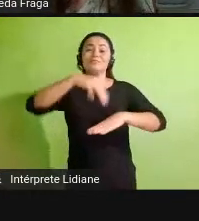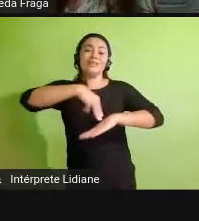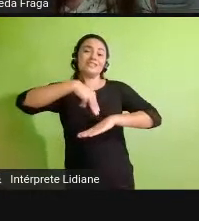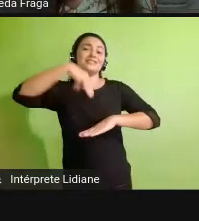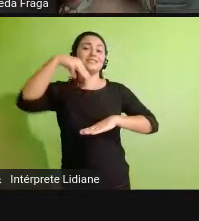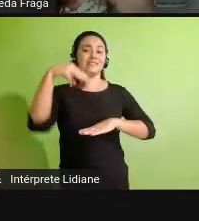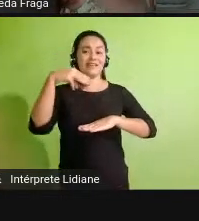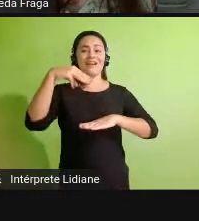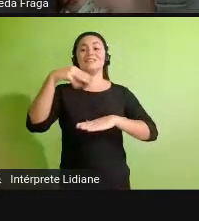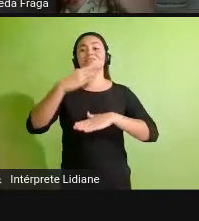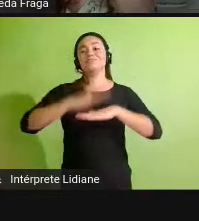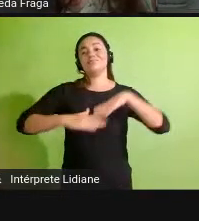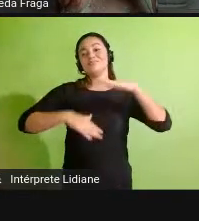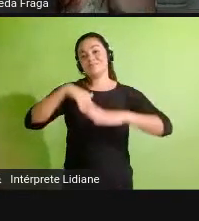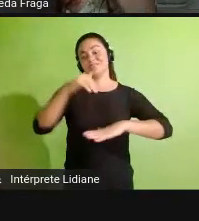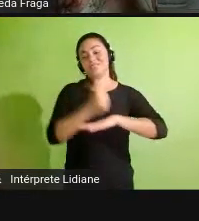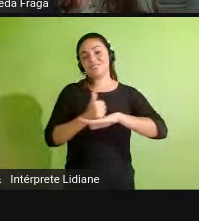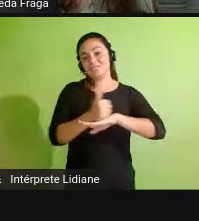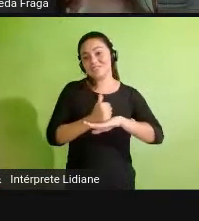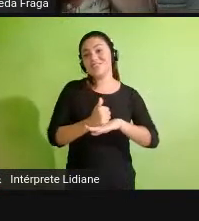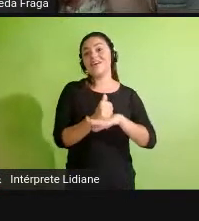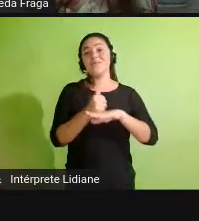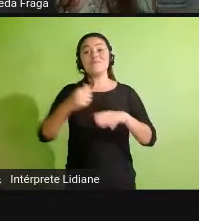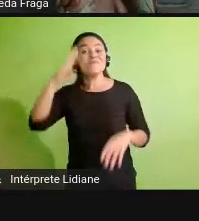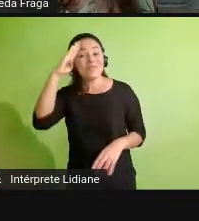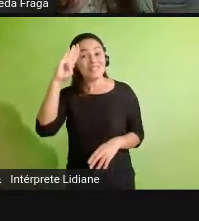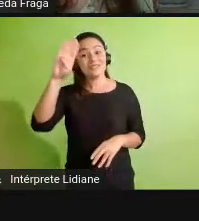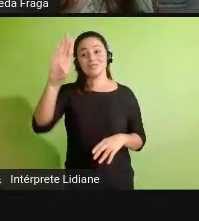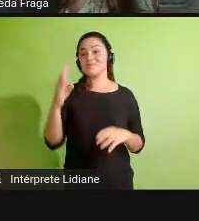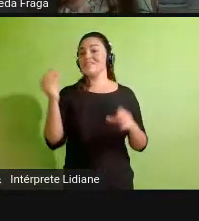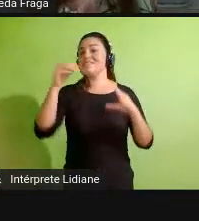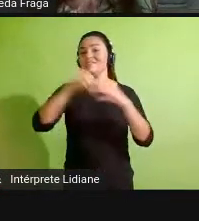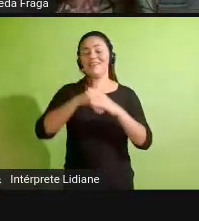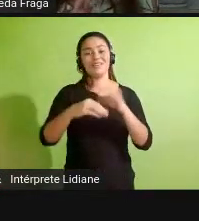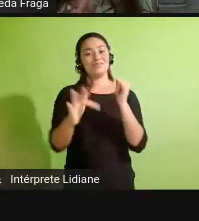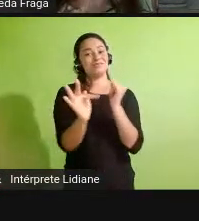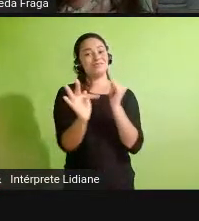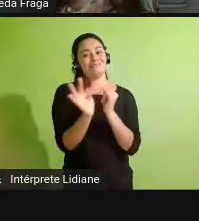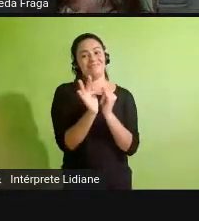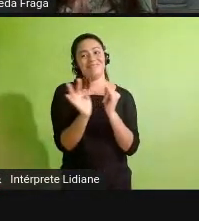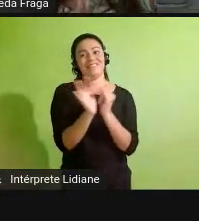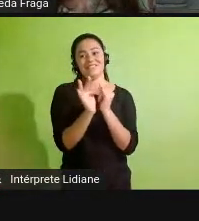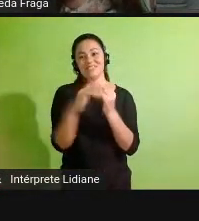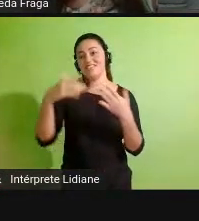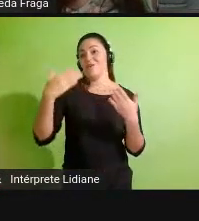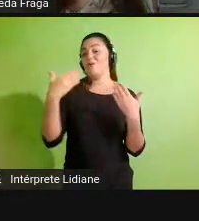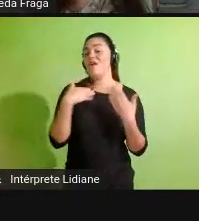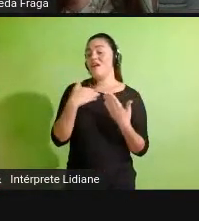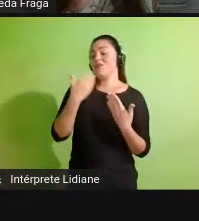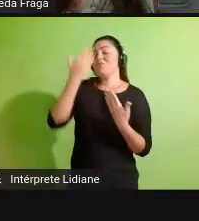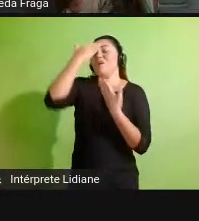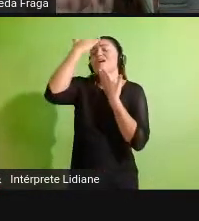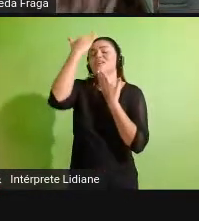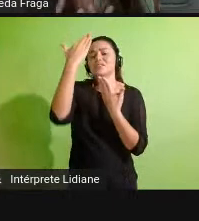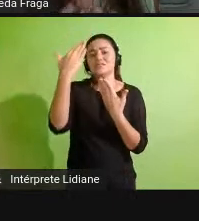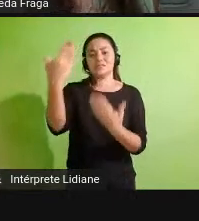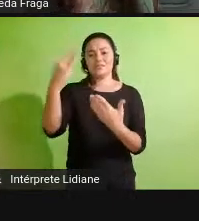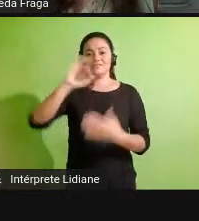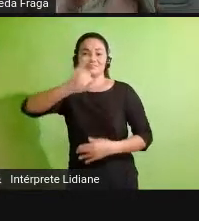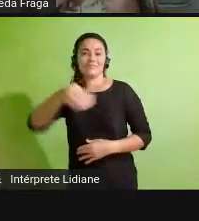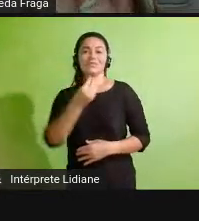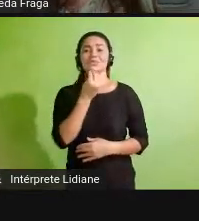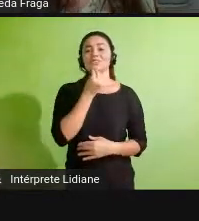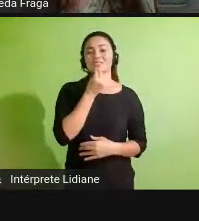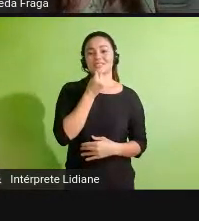instituto, né, federal de educação, ciência e tecnologia. Então, agradeço a oportunidade de mostrar aqui para vocês um pouquinho